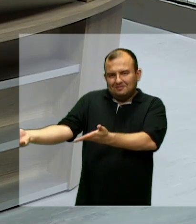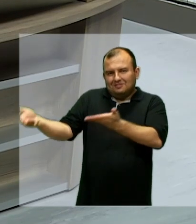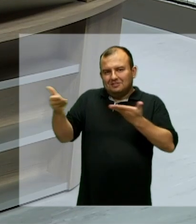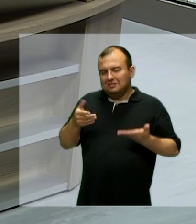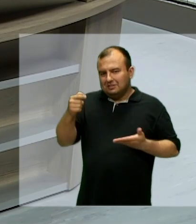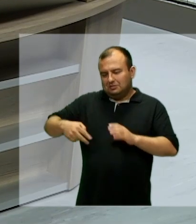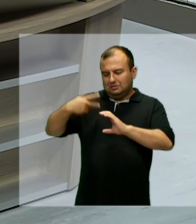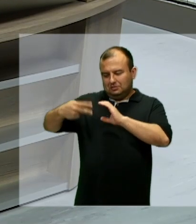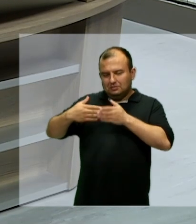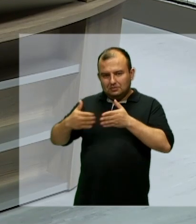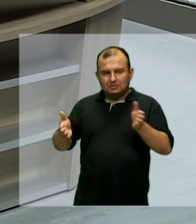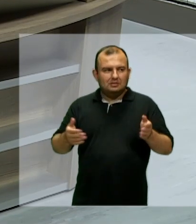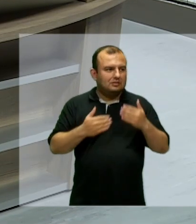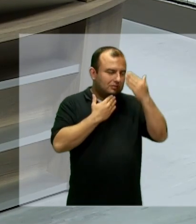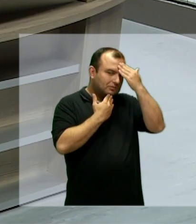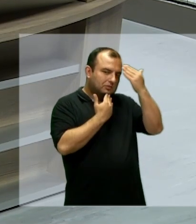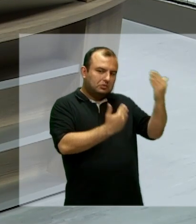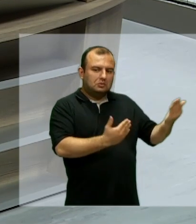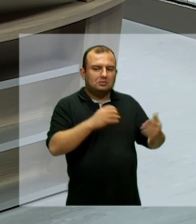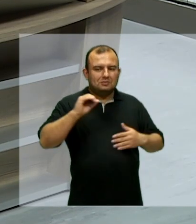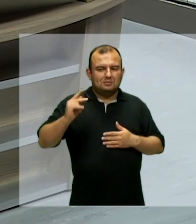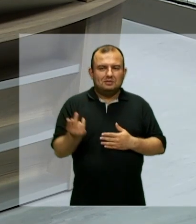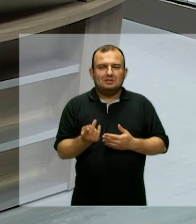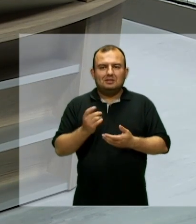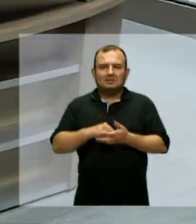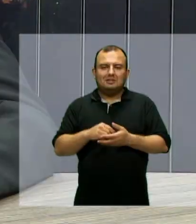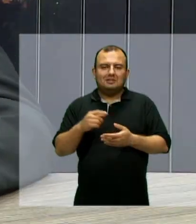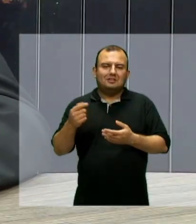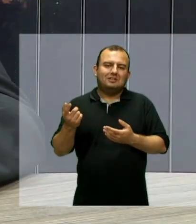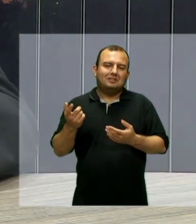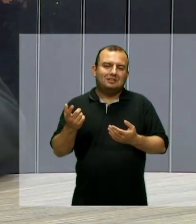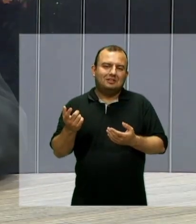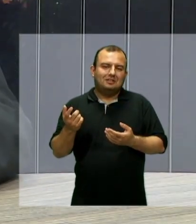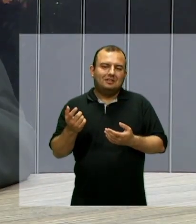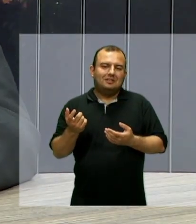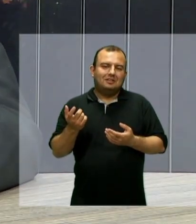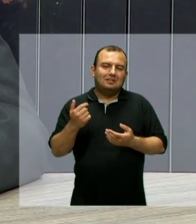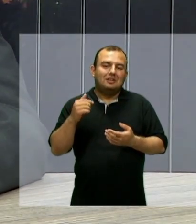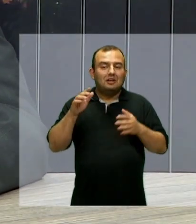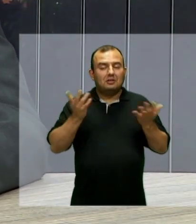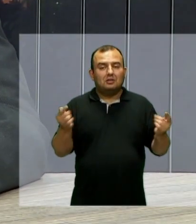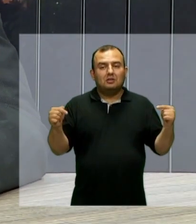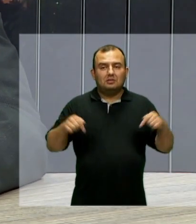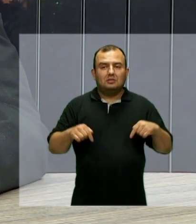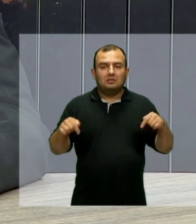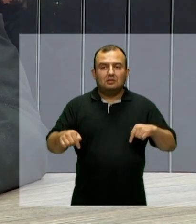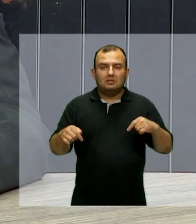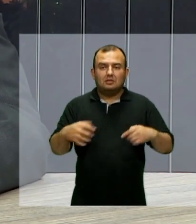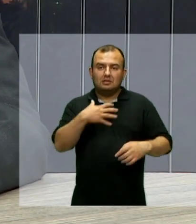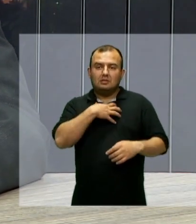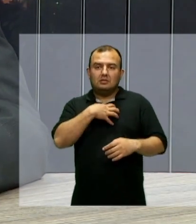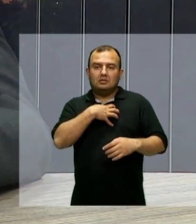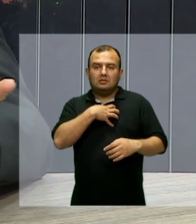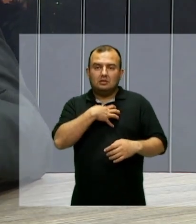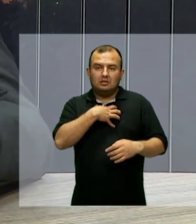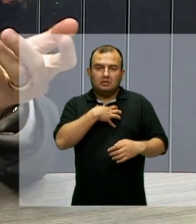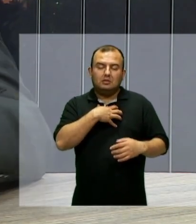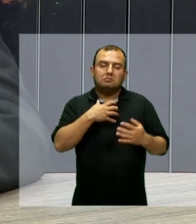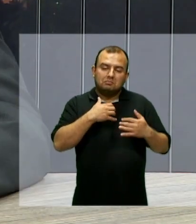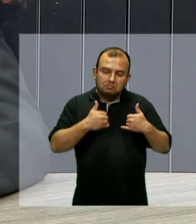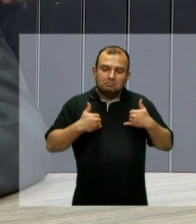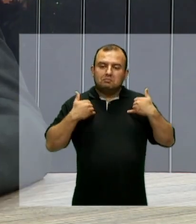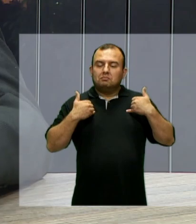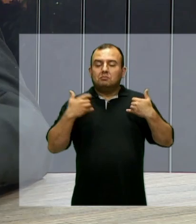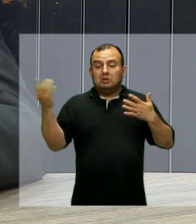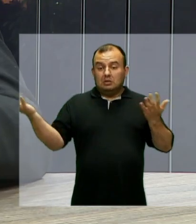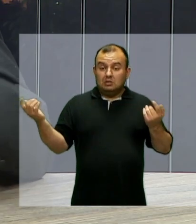Câmara Aberta. Muito obrigado pela oportunidade, autoridade por tua conta, mas me sinto muito honrado de